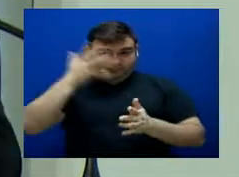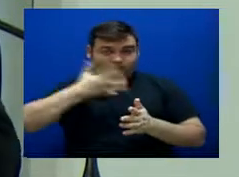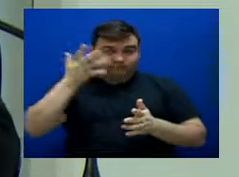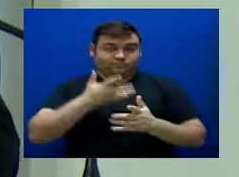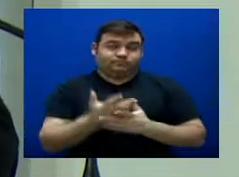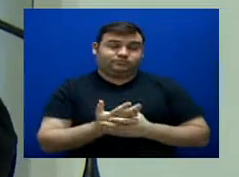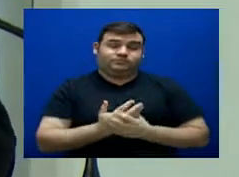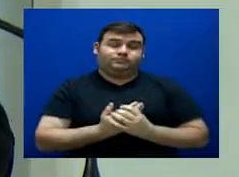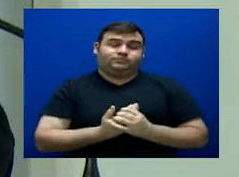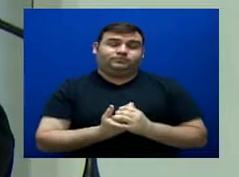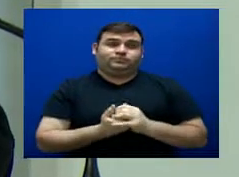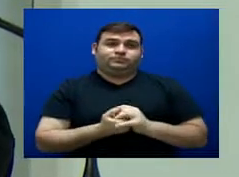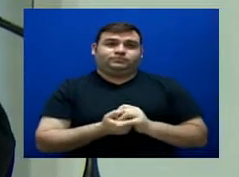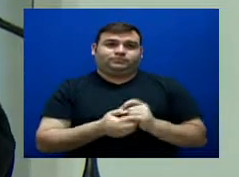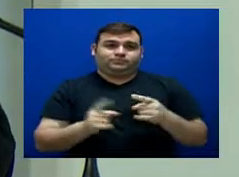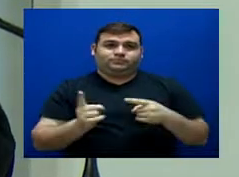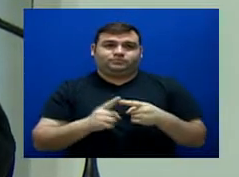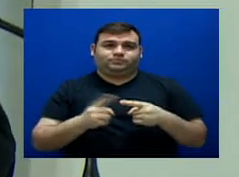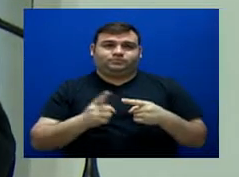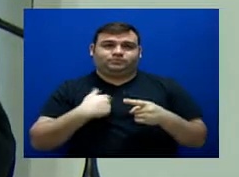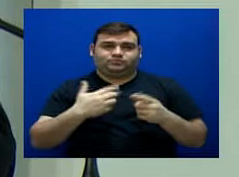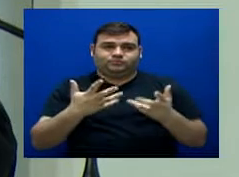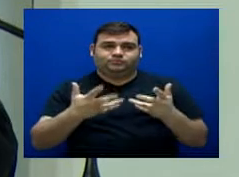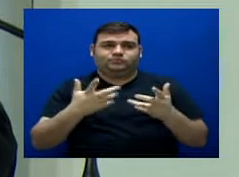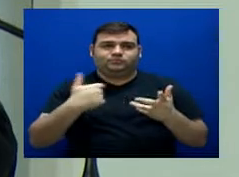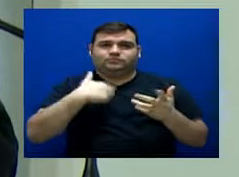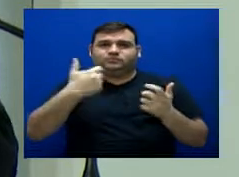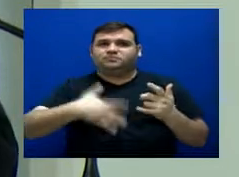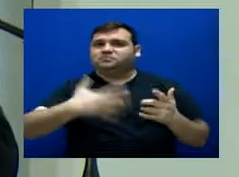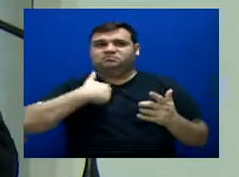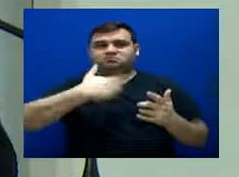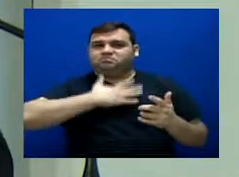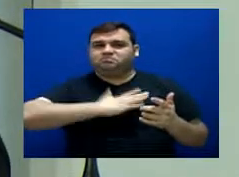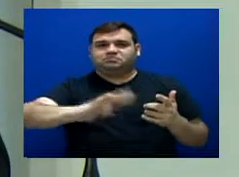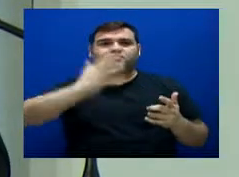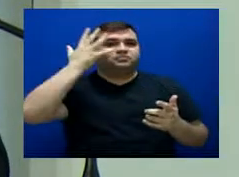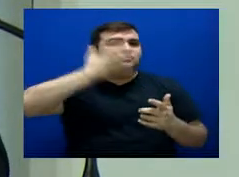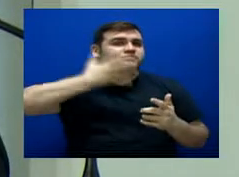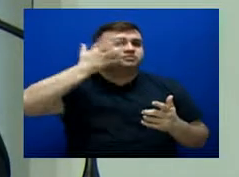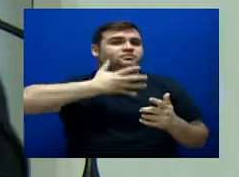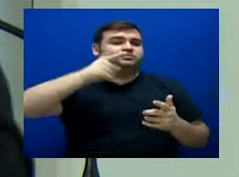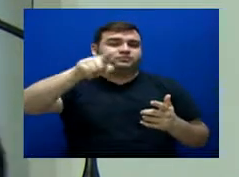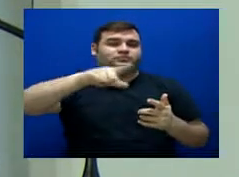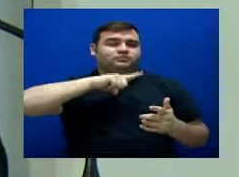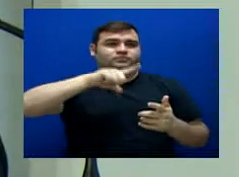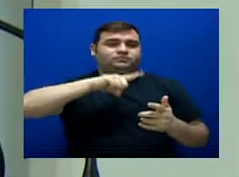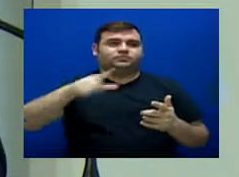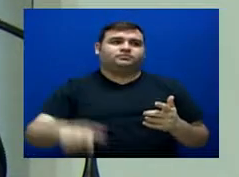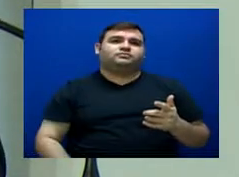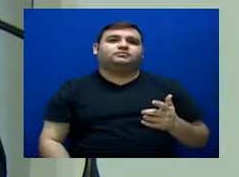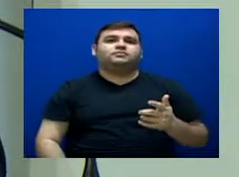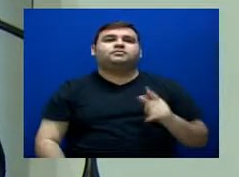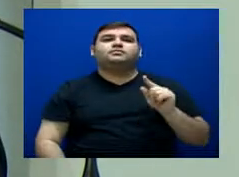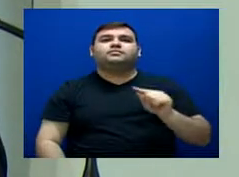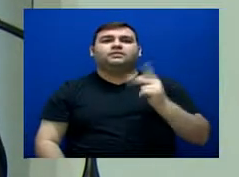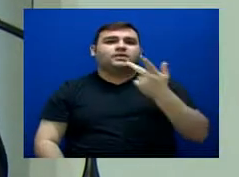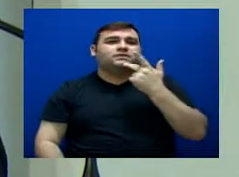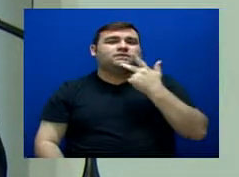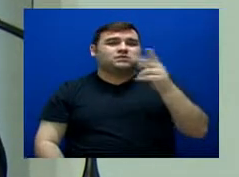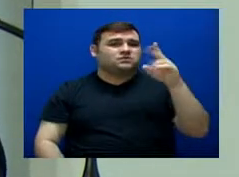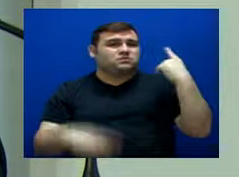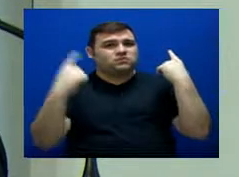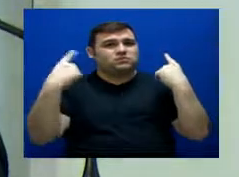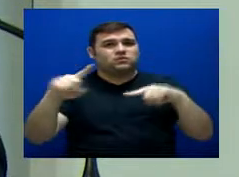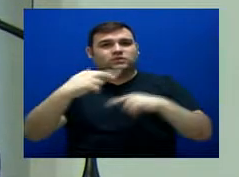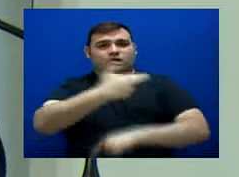fala, primeiro fazer aqui um desagravo. Eu acho que o nobre orador que teve nesta tribuna acabou citando